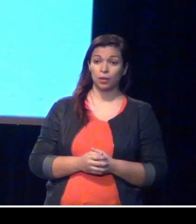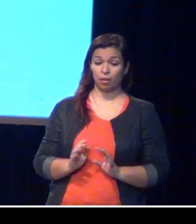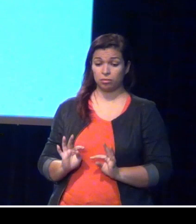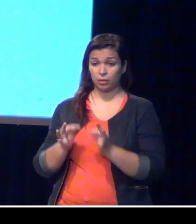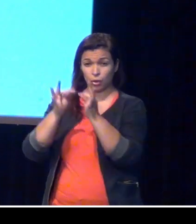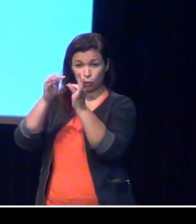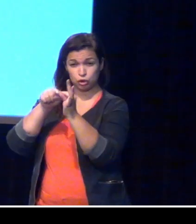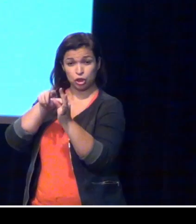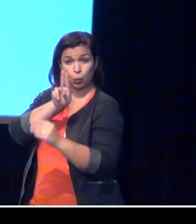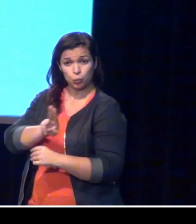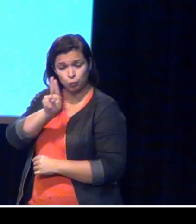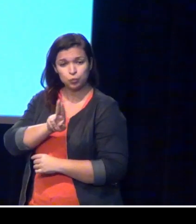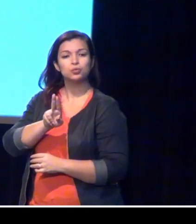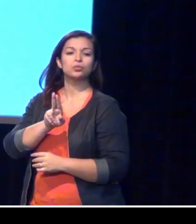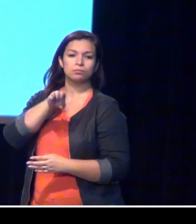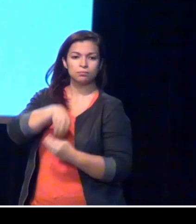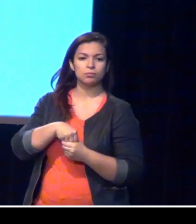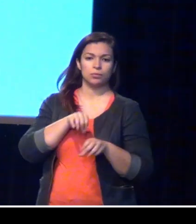e comunicação na educação de surdo,